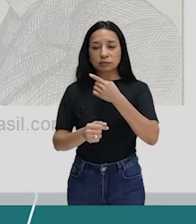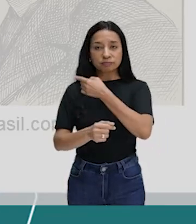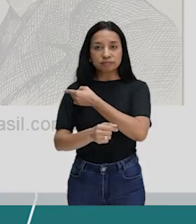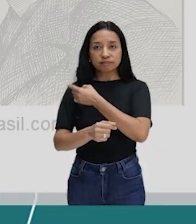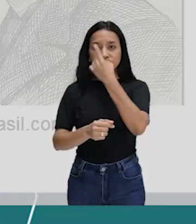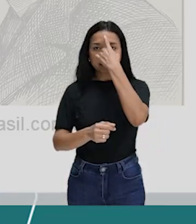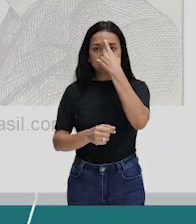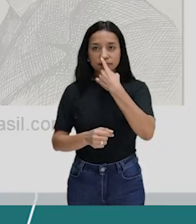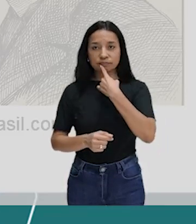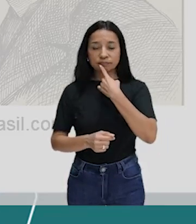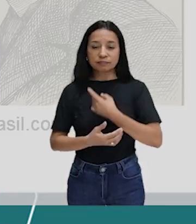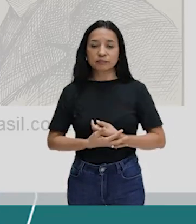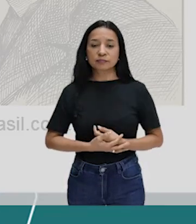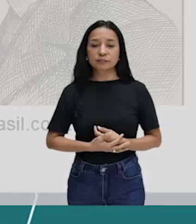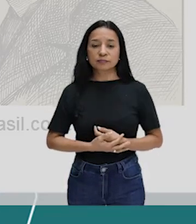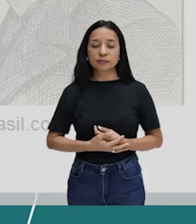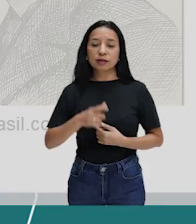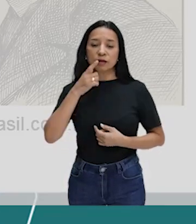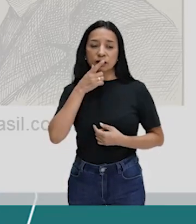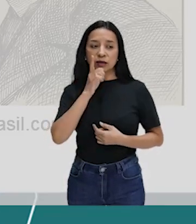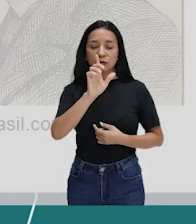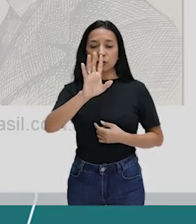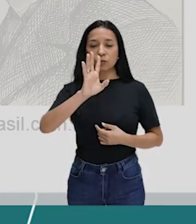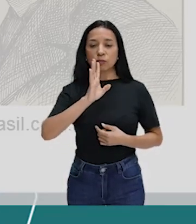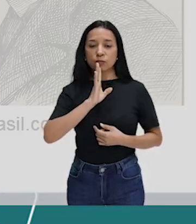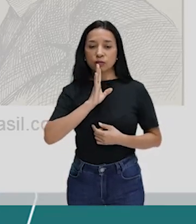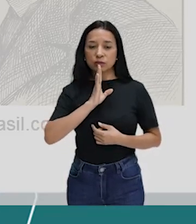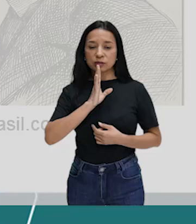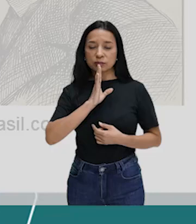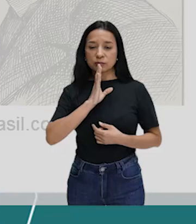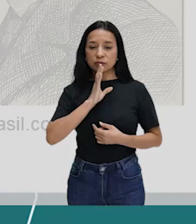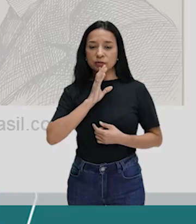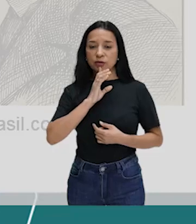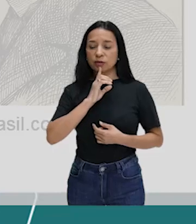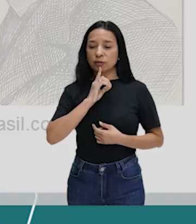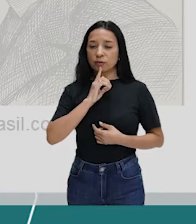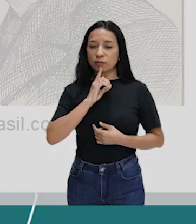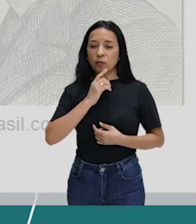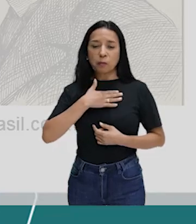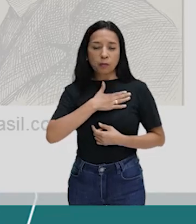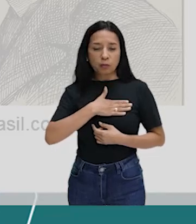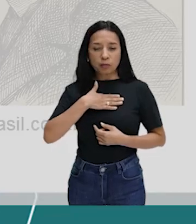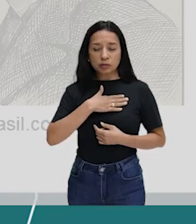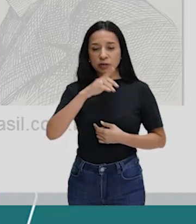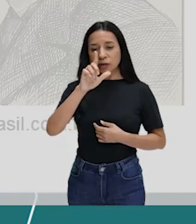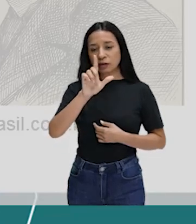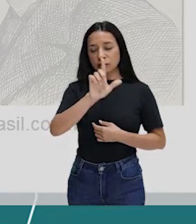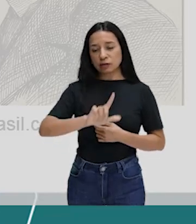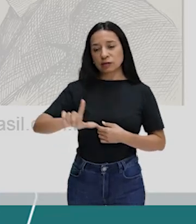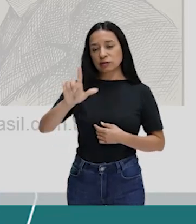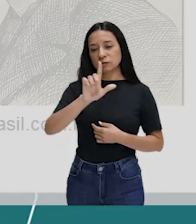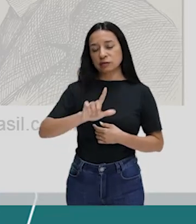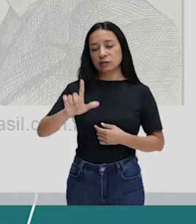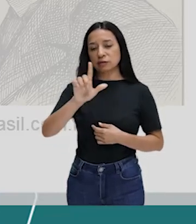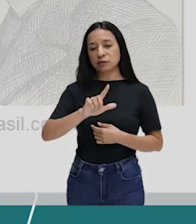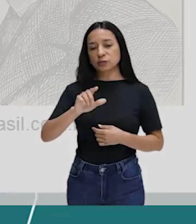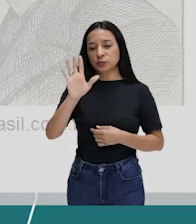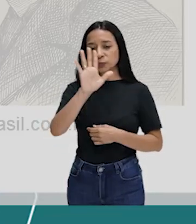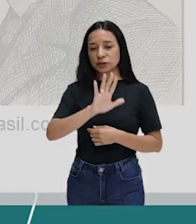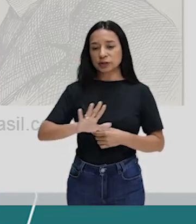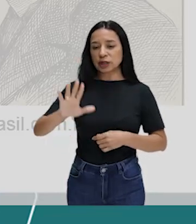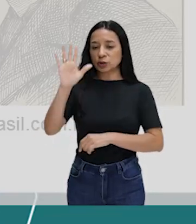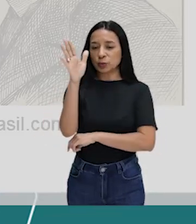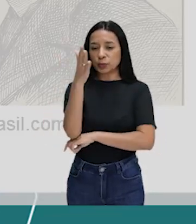Ele ganhou reconhecimento por se dedicar à literatura nacional e por ter sido responsável pela criação da letra do